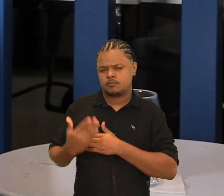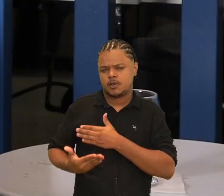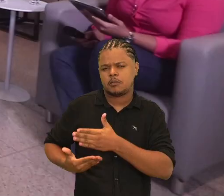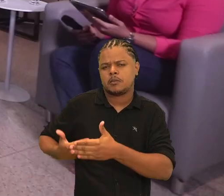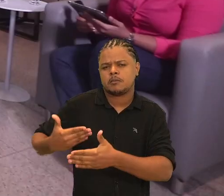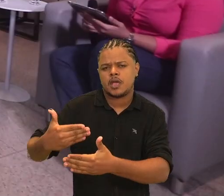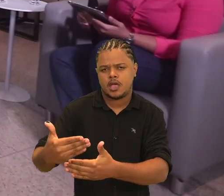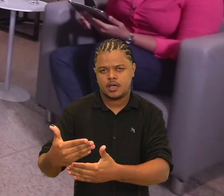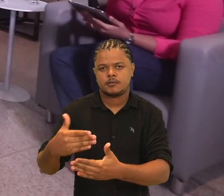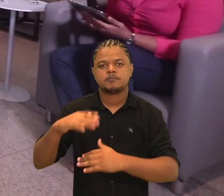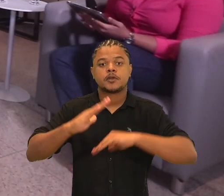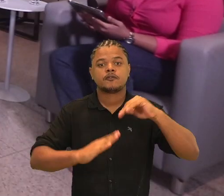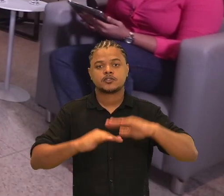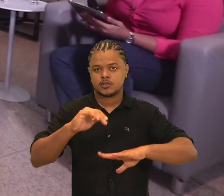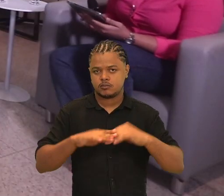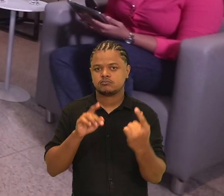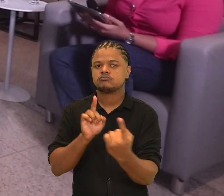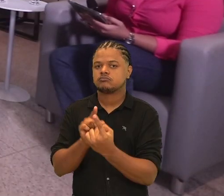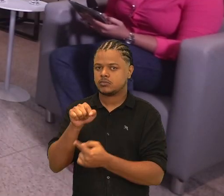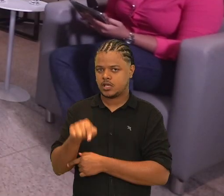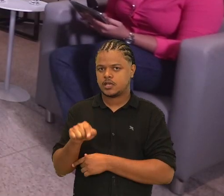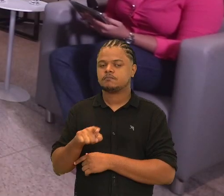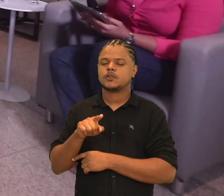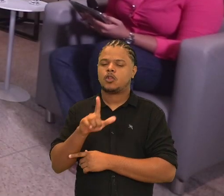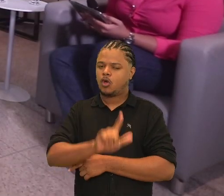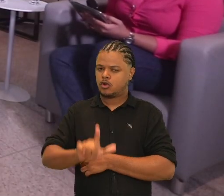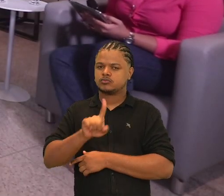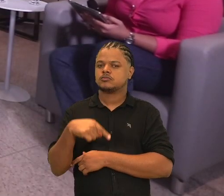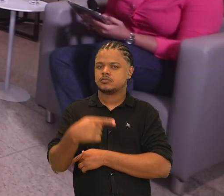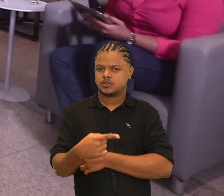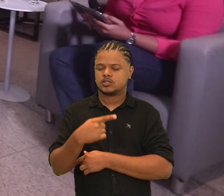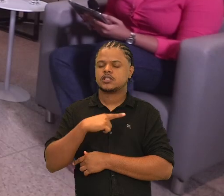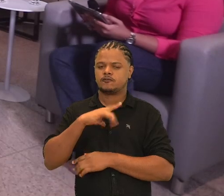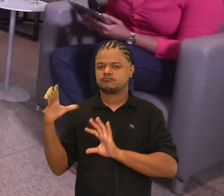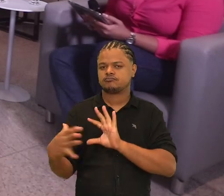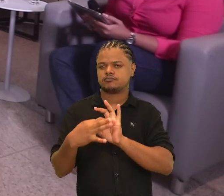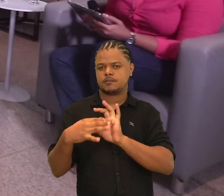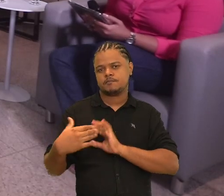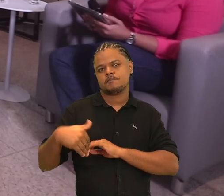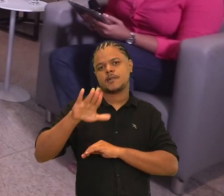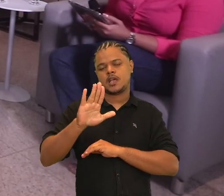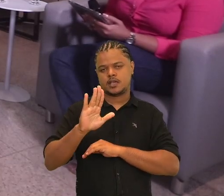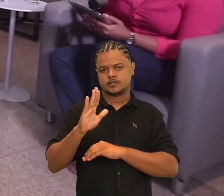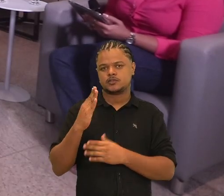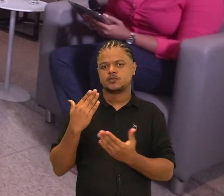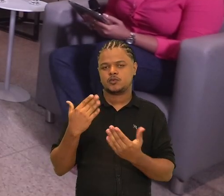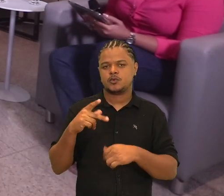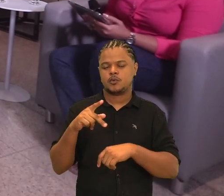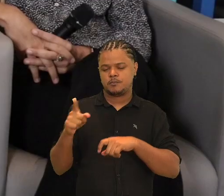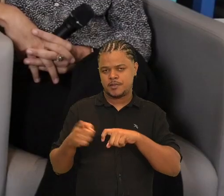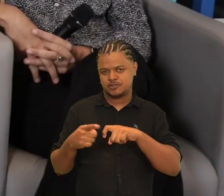especialistas que foram atendendo ele, né? Claro que depois a gente estreitou mais os laços com o neuropediatra dele e até